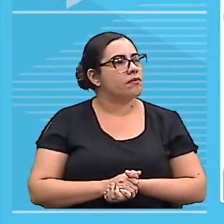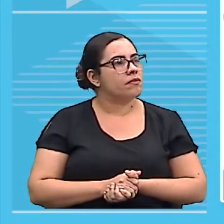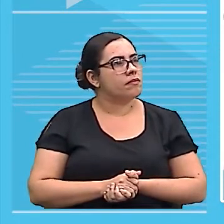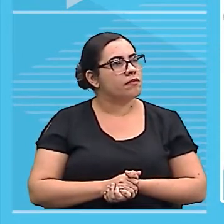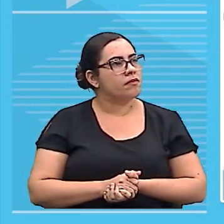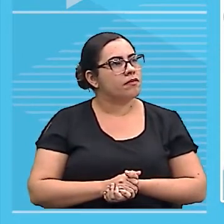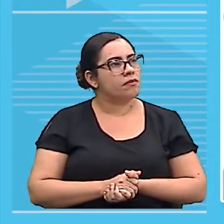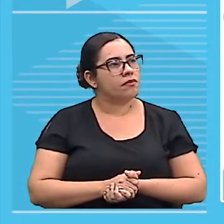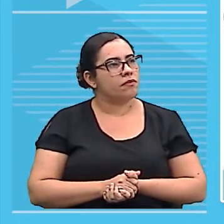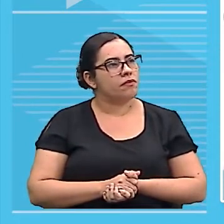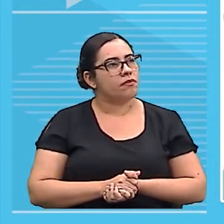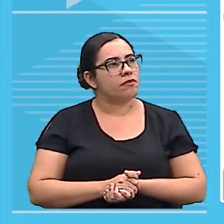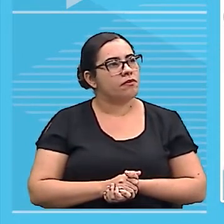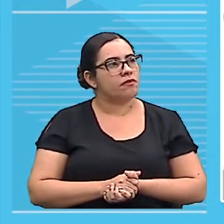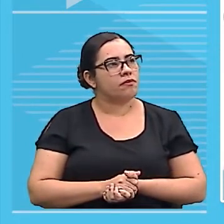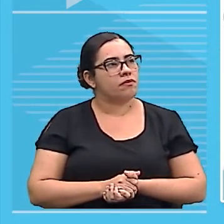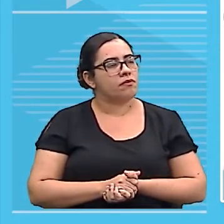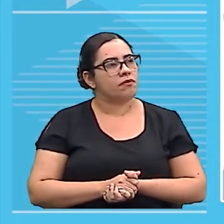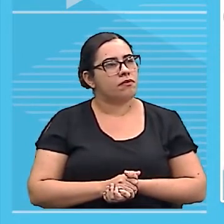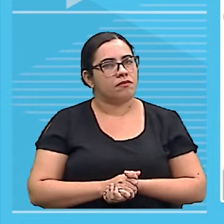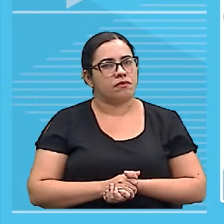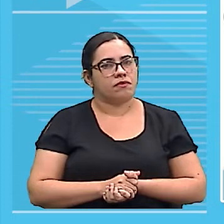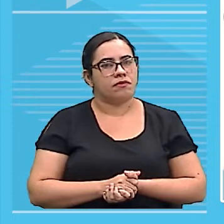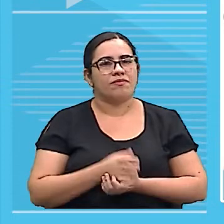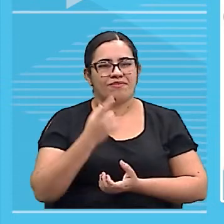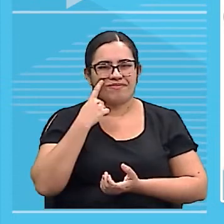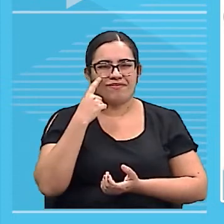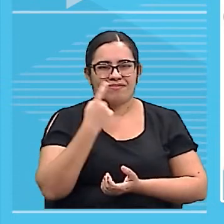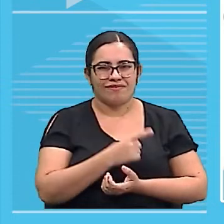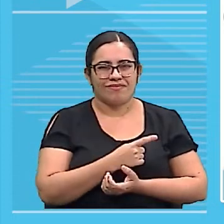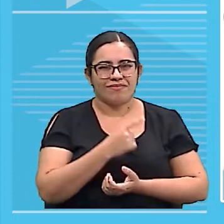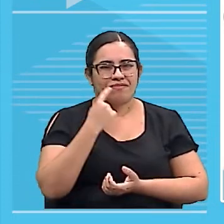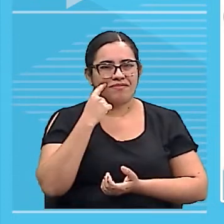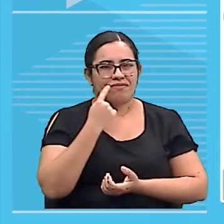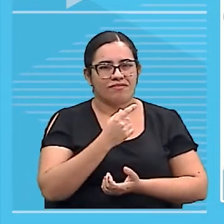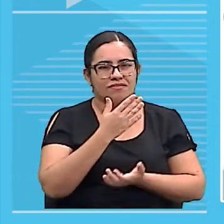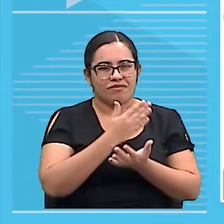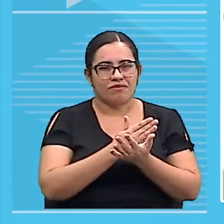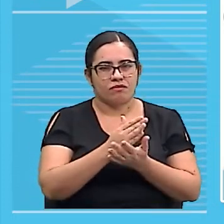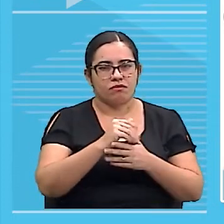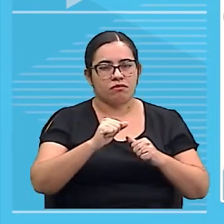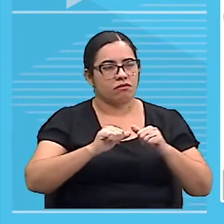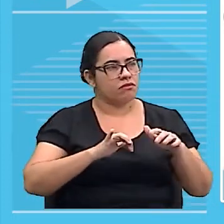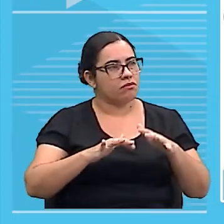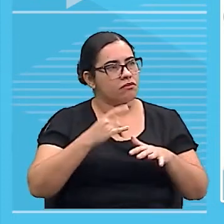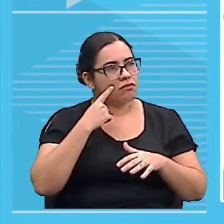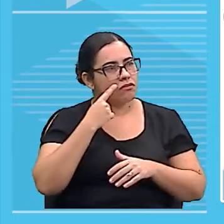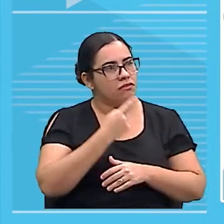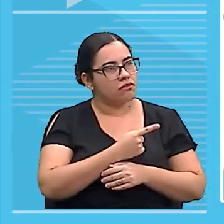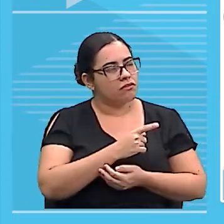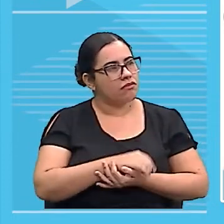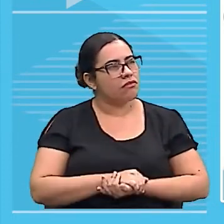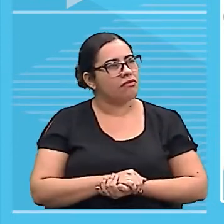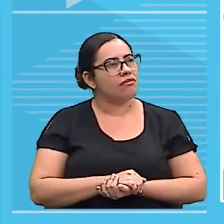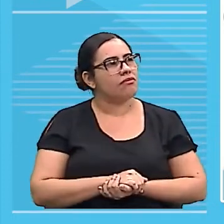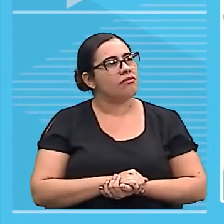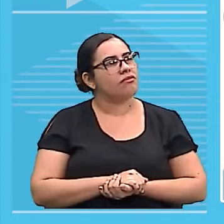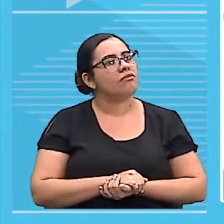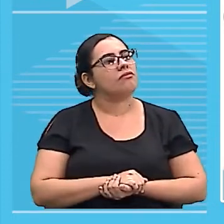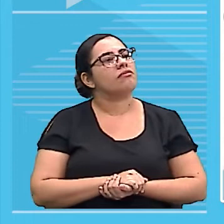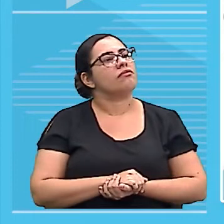circuito a dobra para esquerda o ID